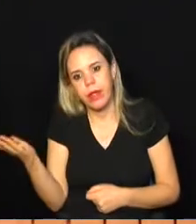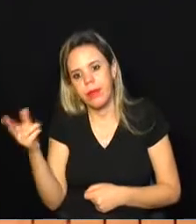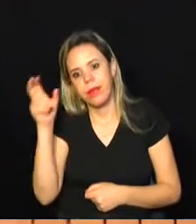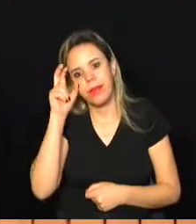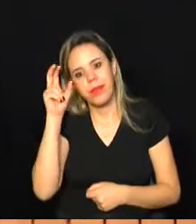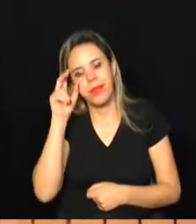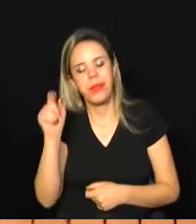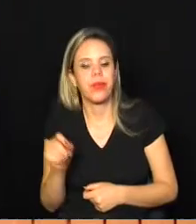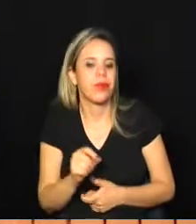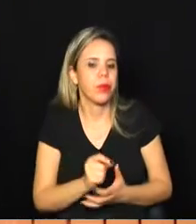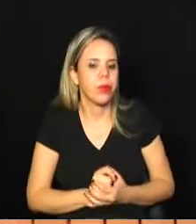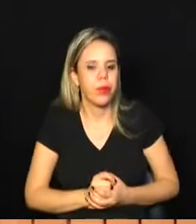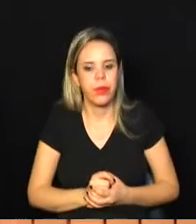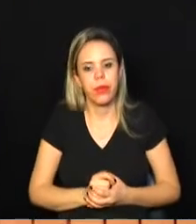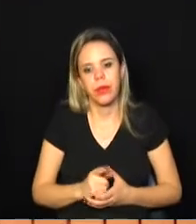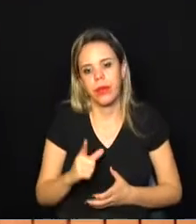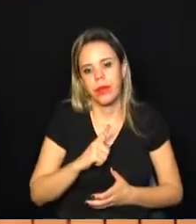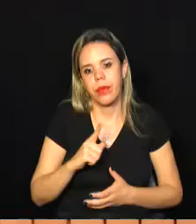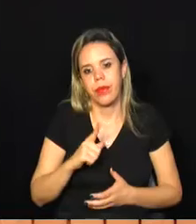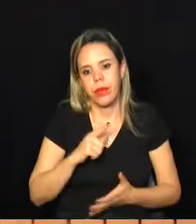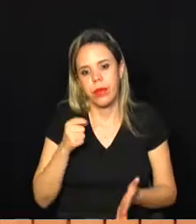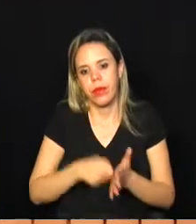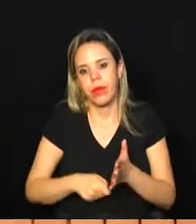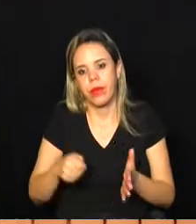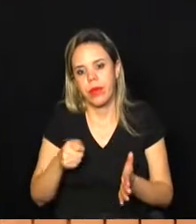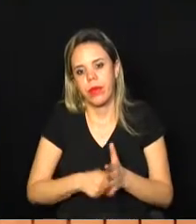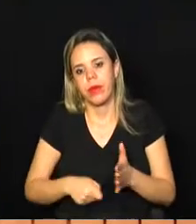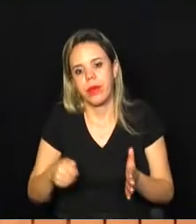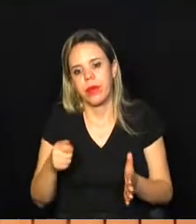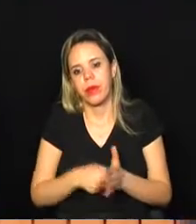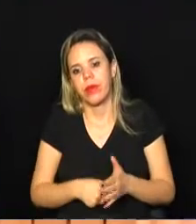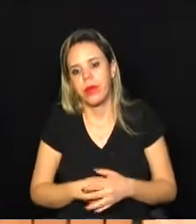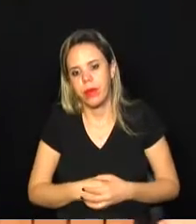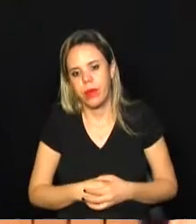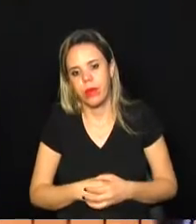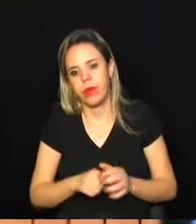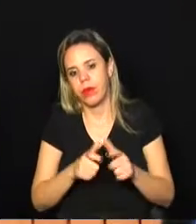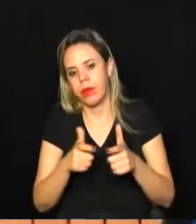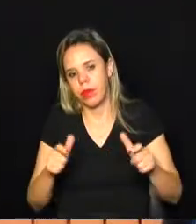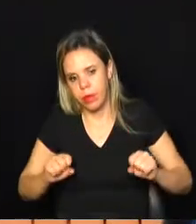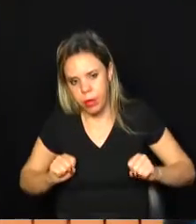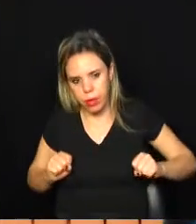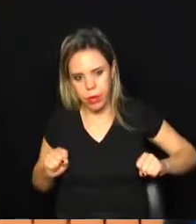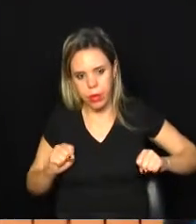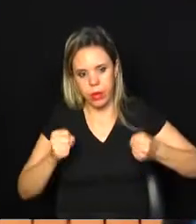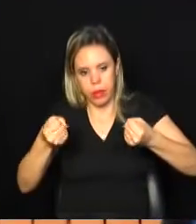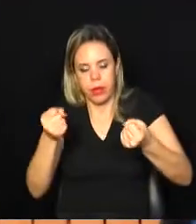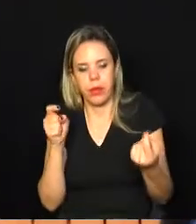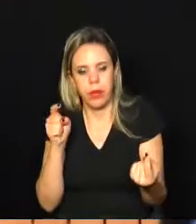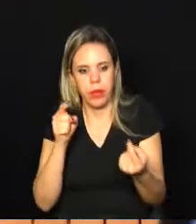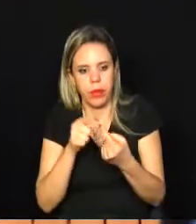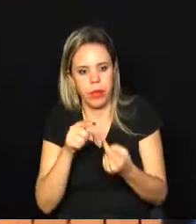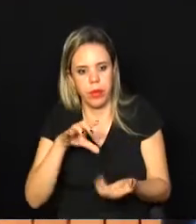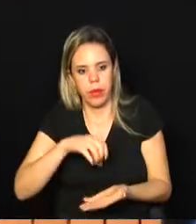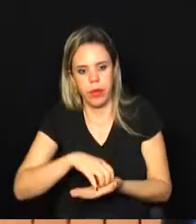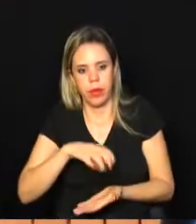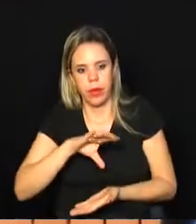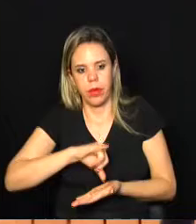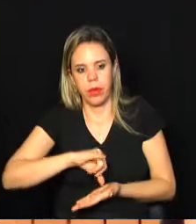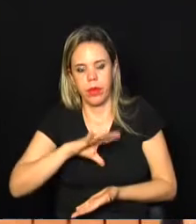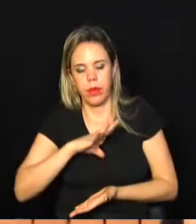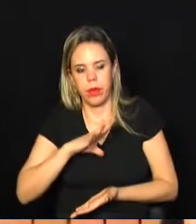senhor que tem dedicado um enorme esforço no sentido de manter o centro da